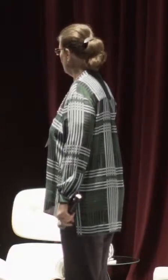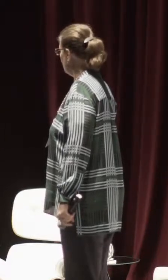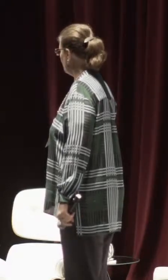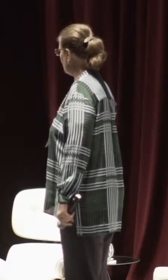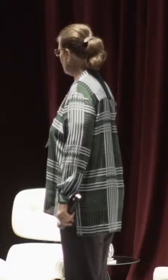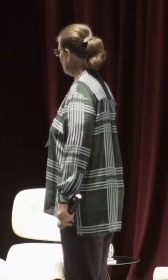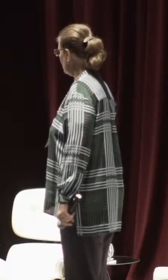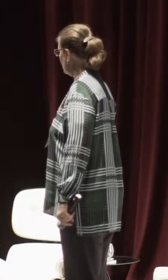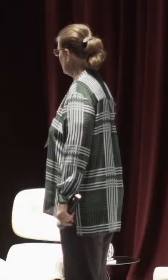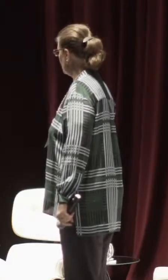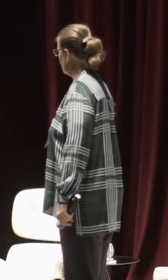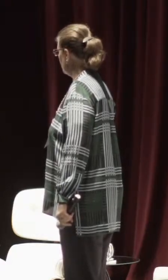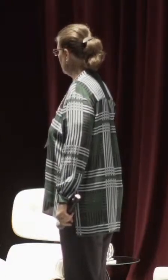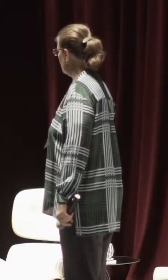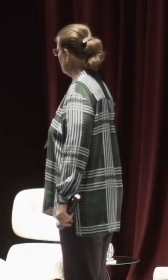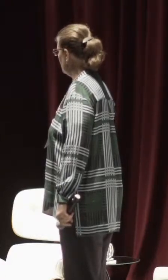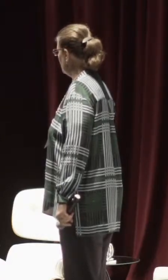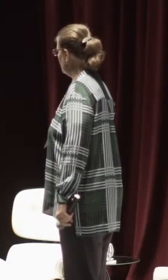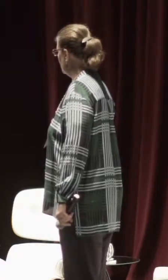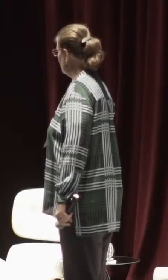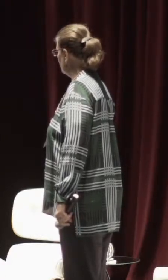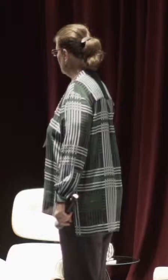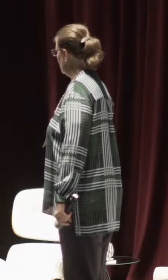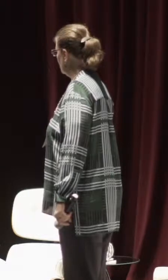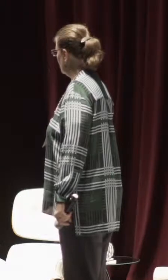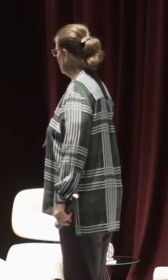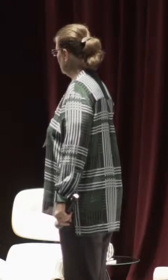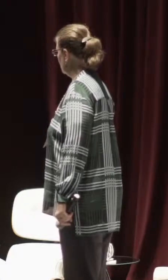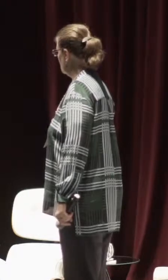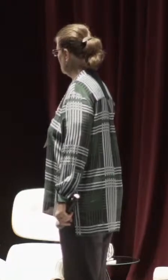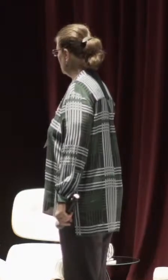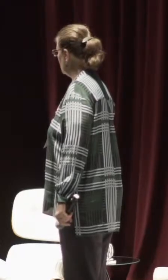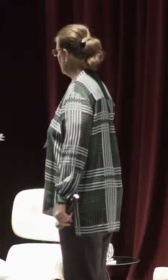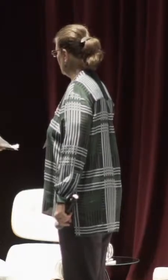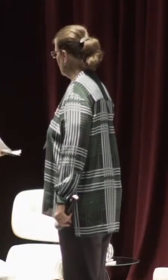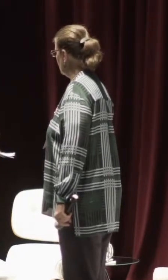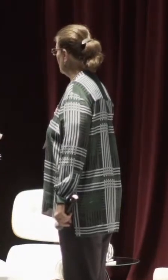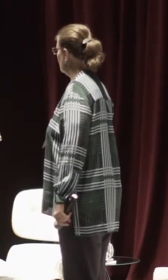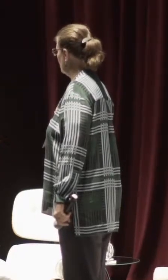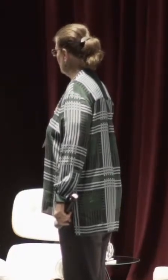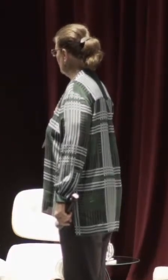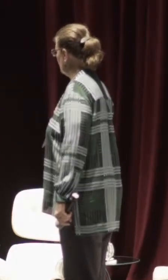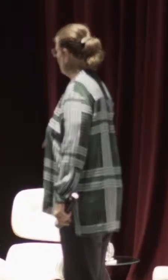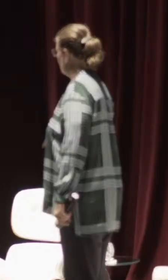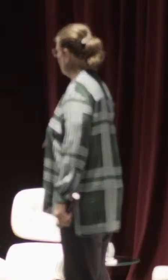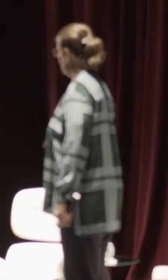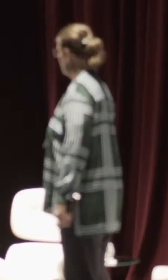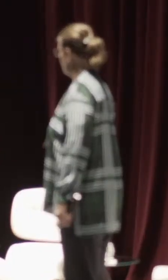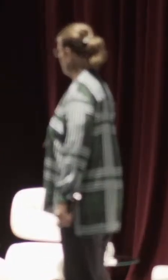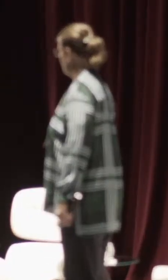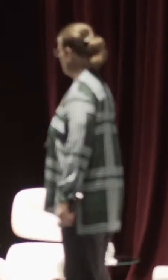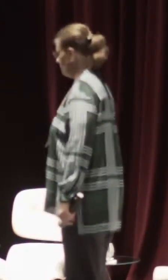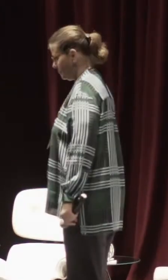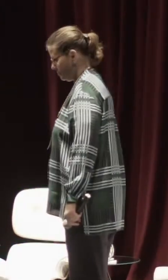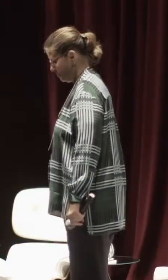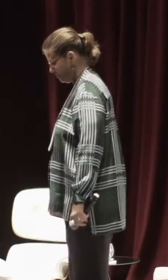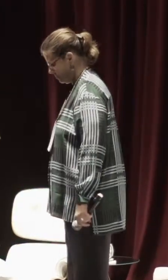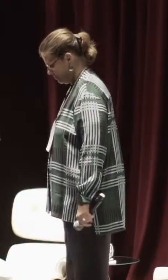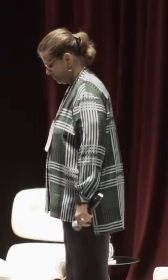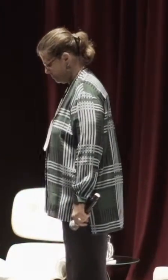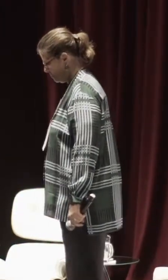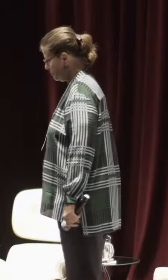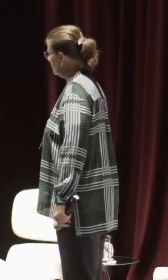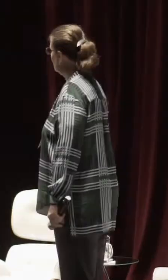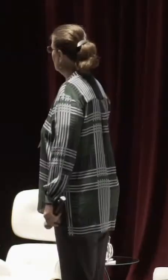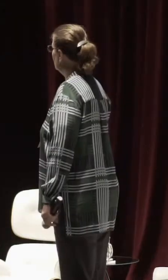importante? Essa é uma questão da atualidade? Então, acho que ter o livro, existe um consenso, sim, precisamos ter o livro em casa. Ler